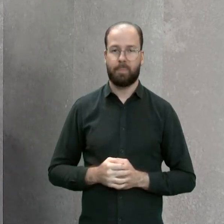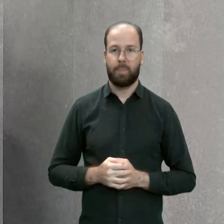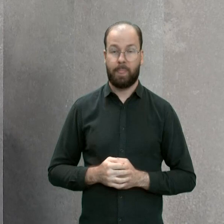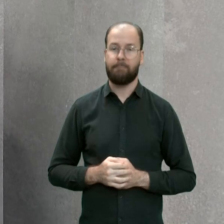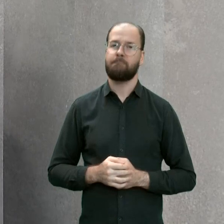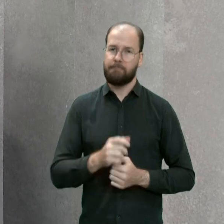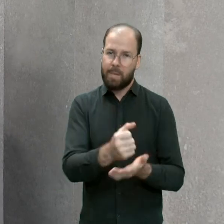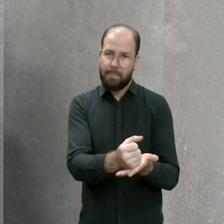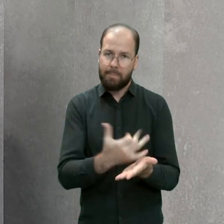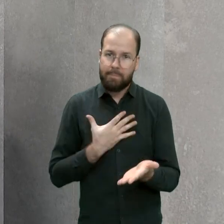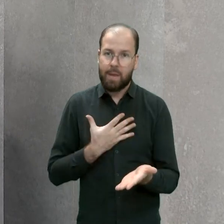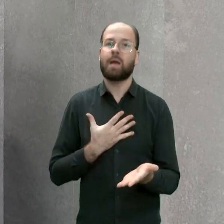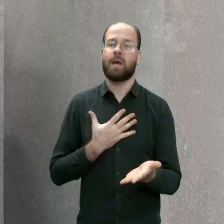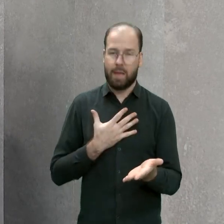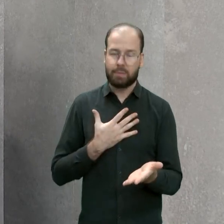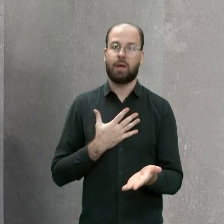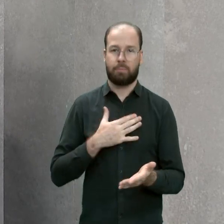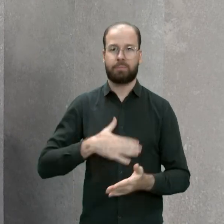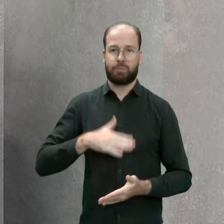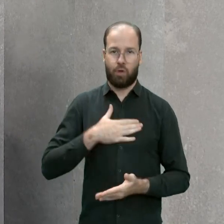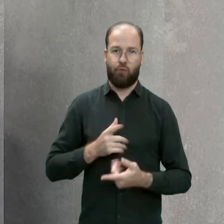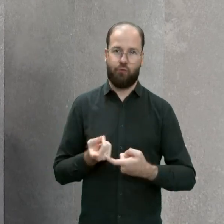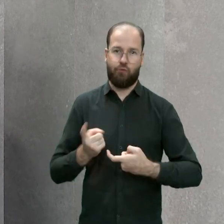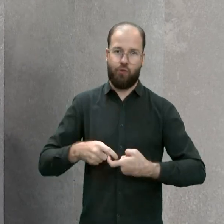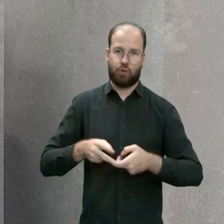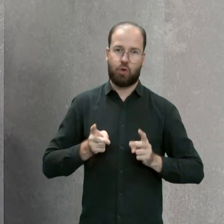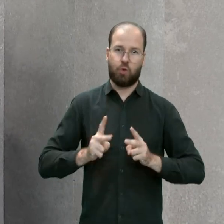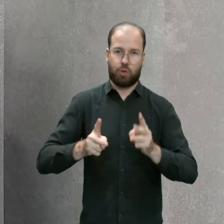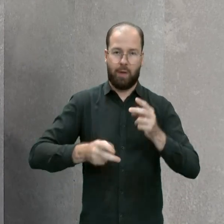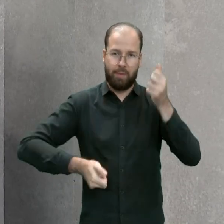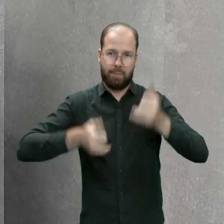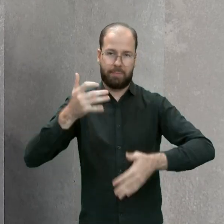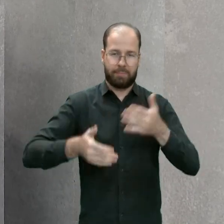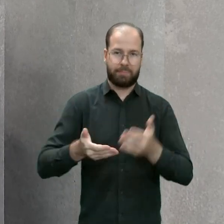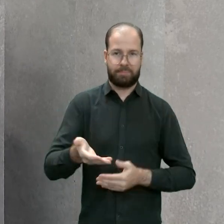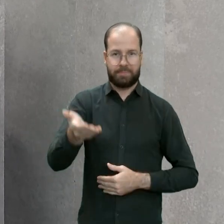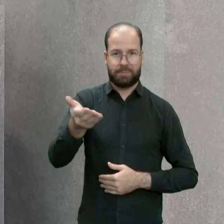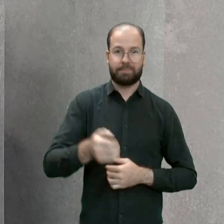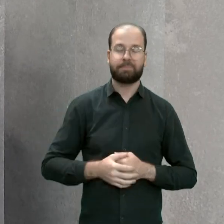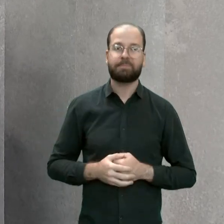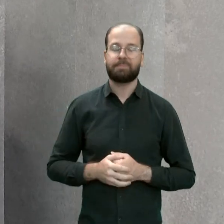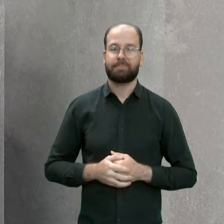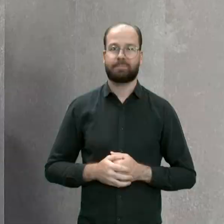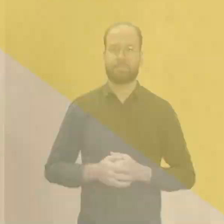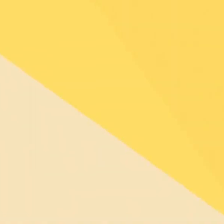62991811406. Mande sua mensagem para cá e daqui a pouquinho a gente volta trazendo muito mais.